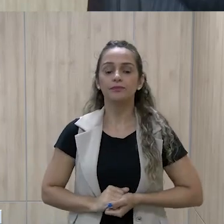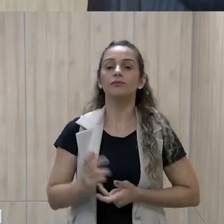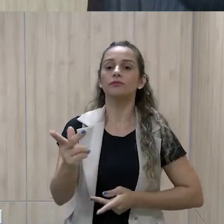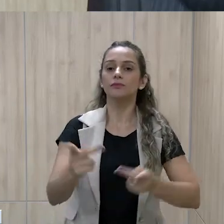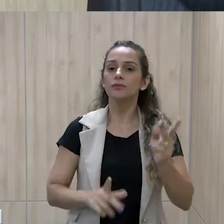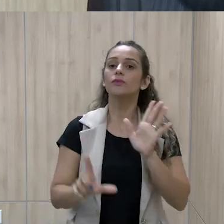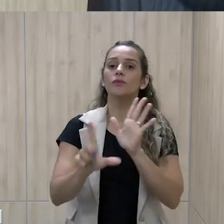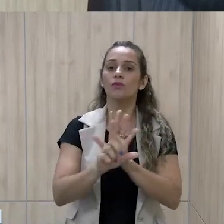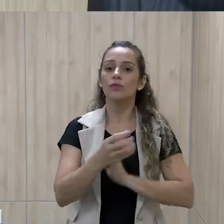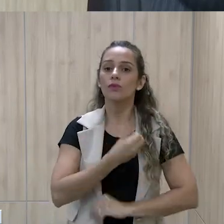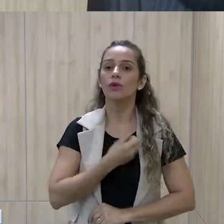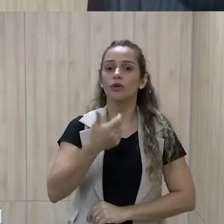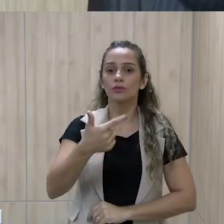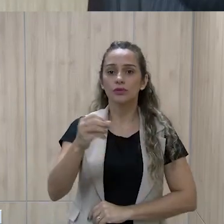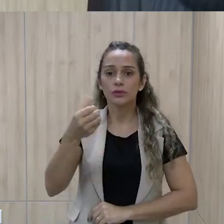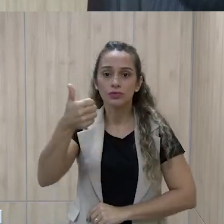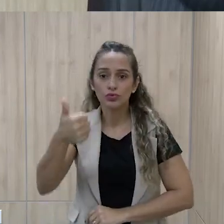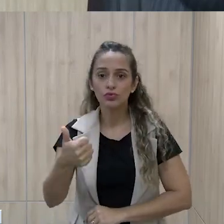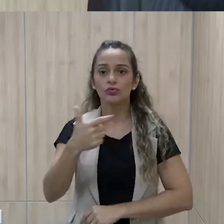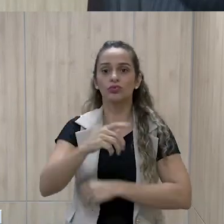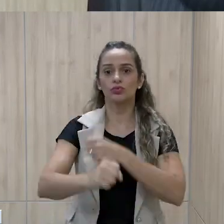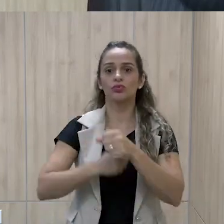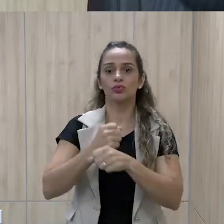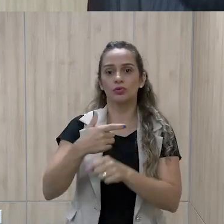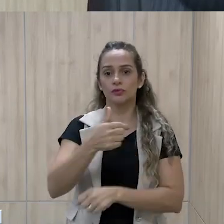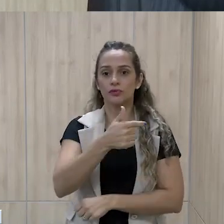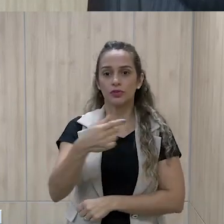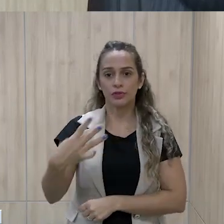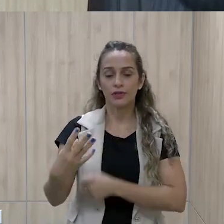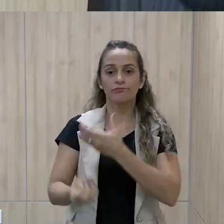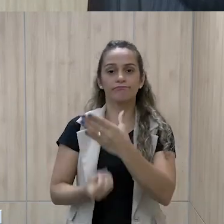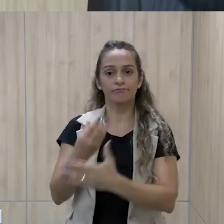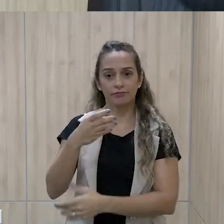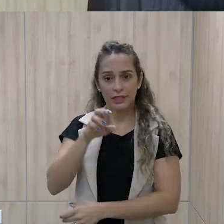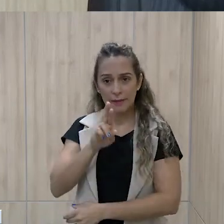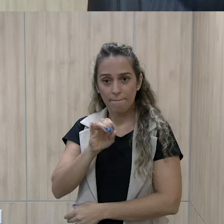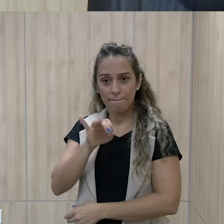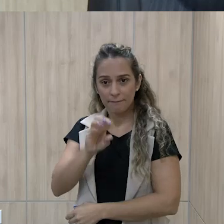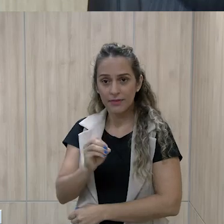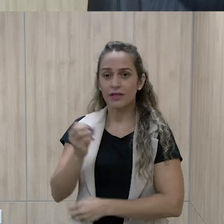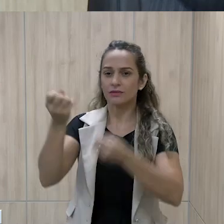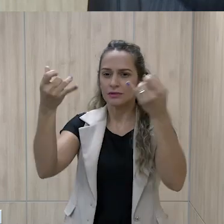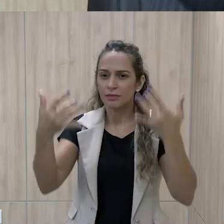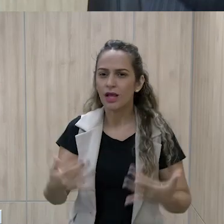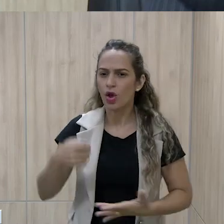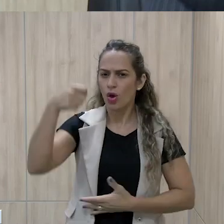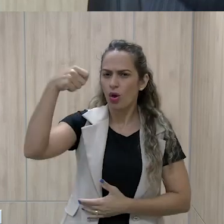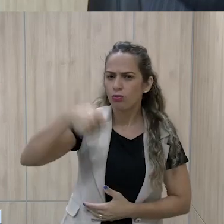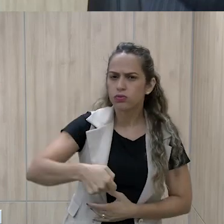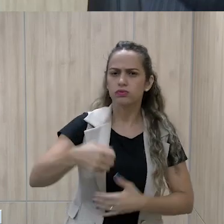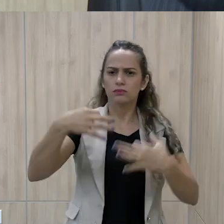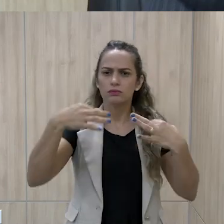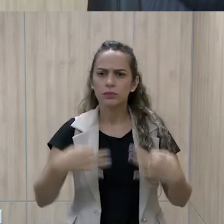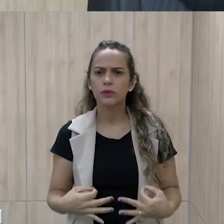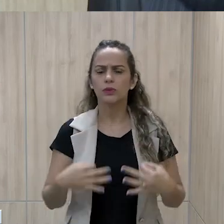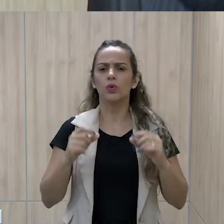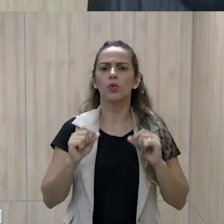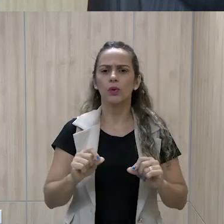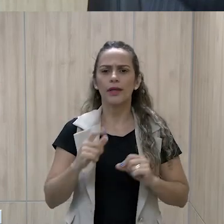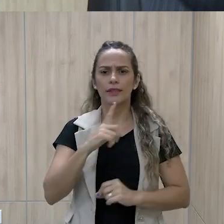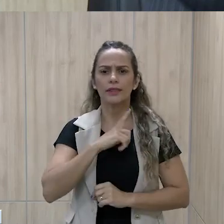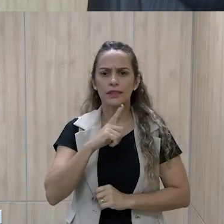Thaíssa projeto de lei número 2013 autoria Deputado Ribeiro do Cipó dispõe sobre